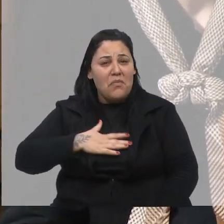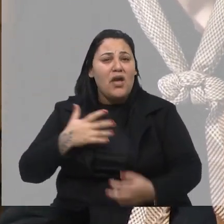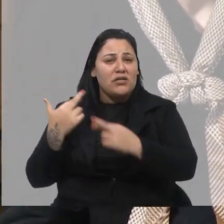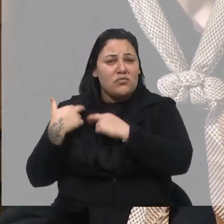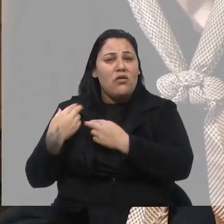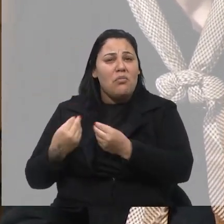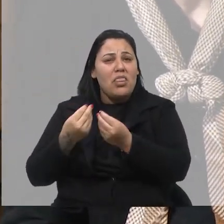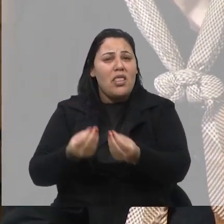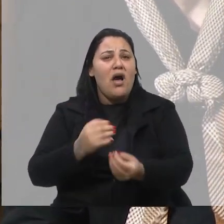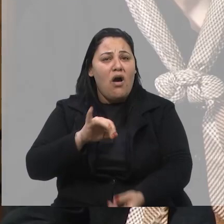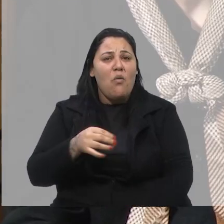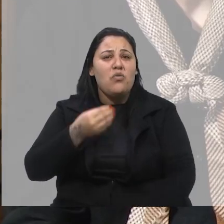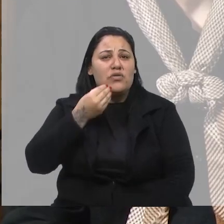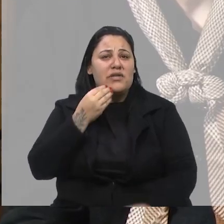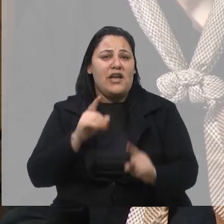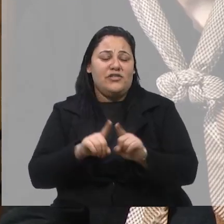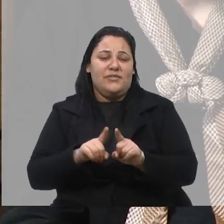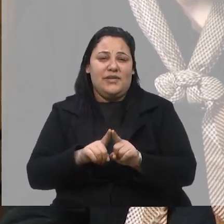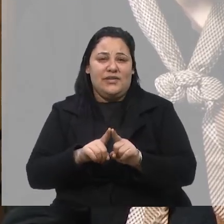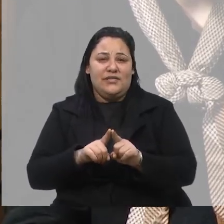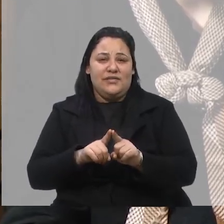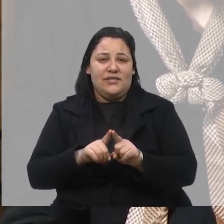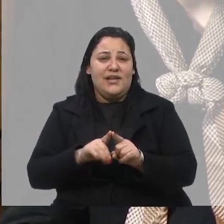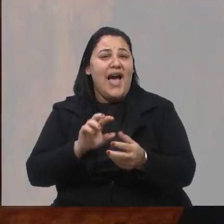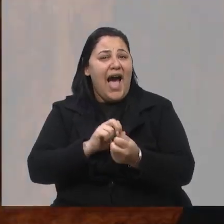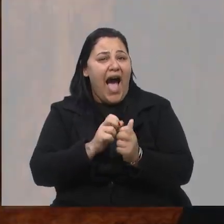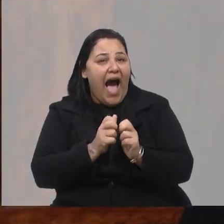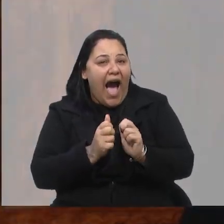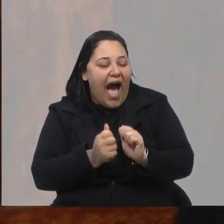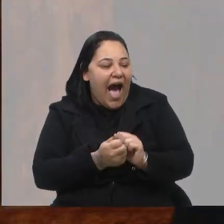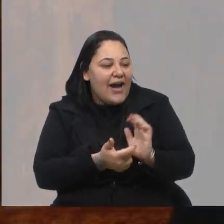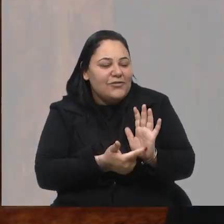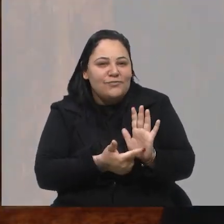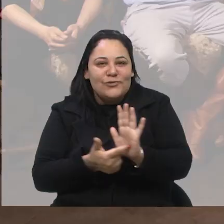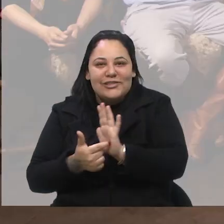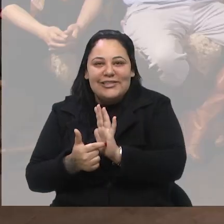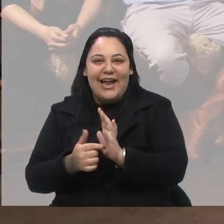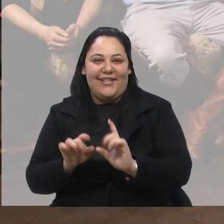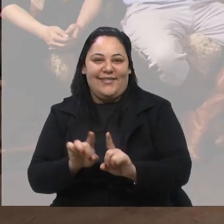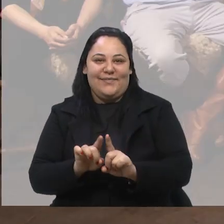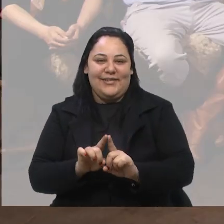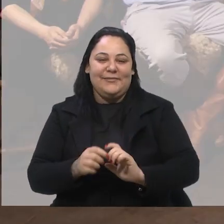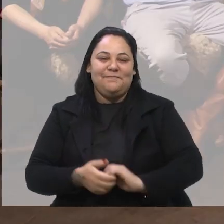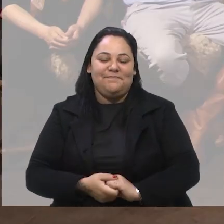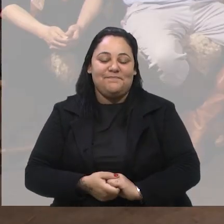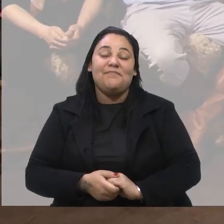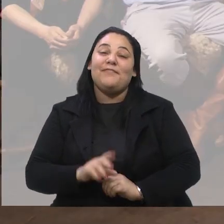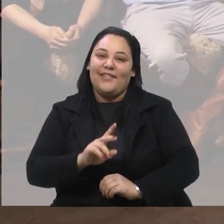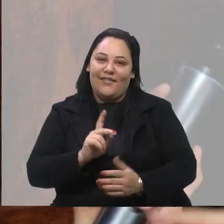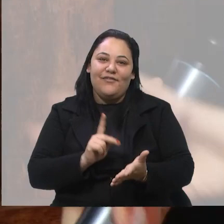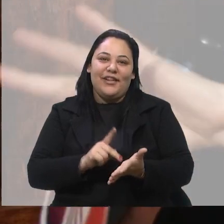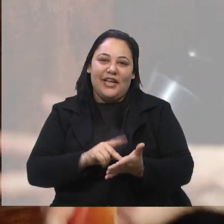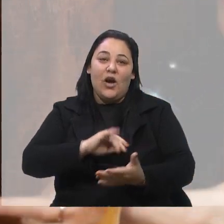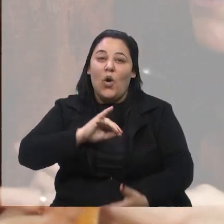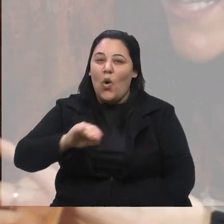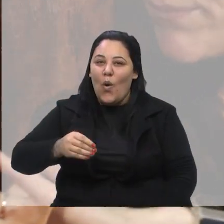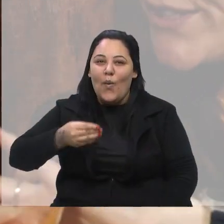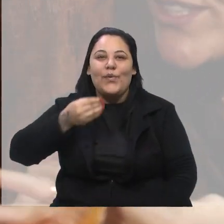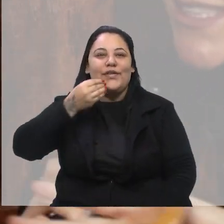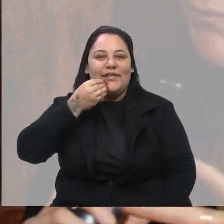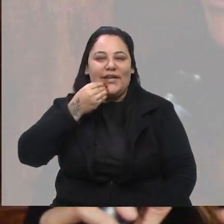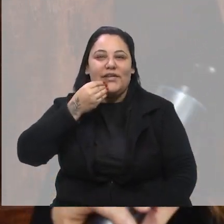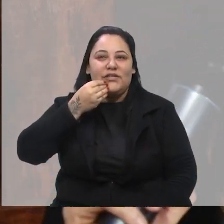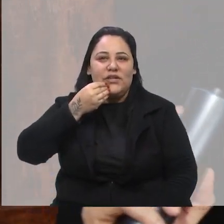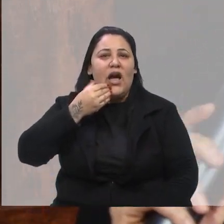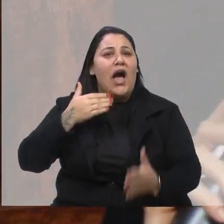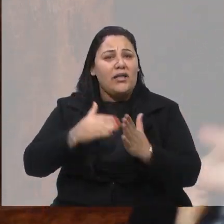oportunidade para a arte dele ser mostrada. É bem isso. Oportunidades, inclusive até